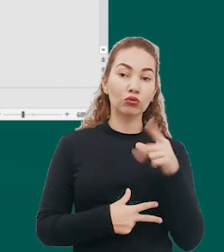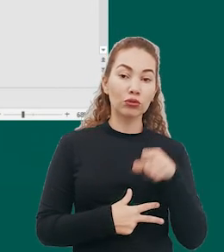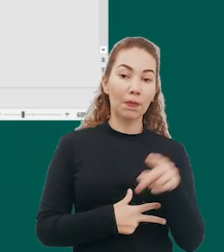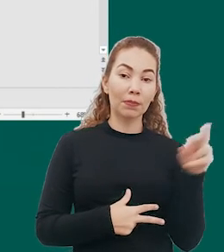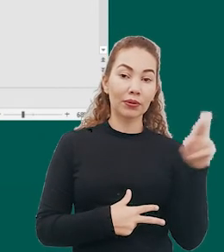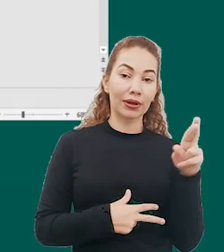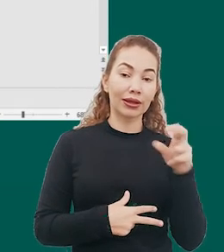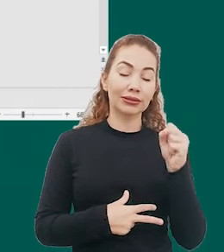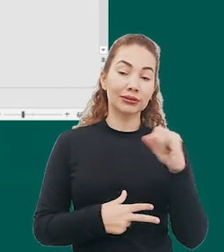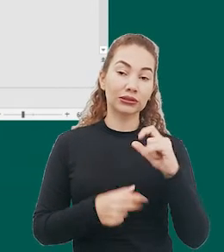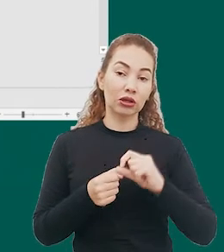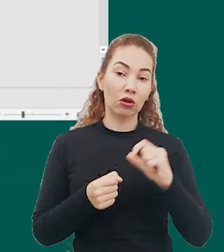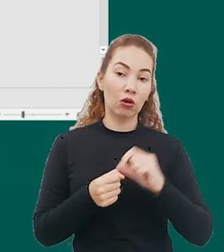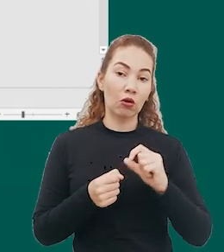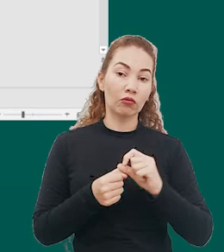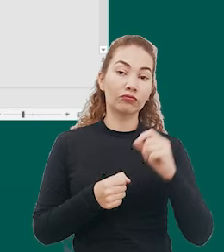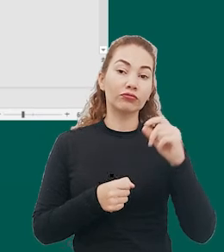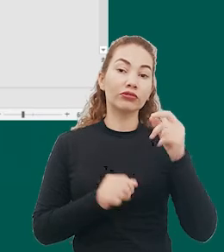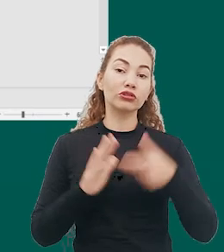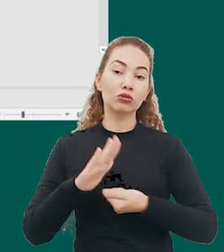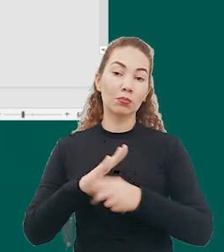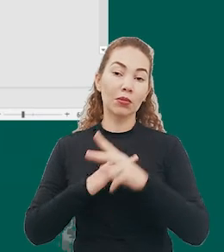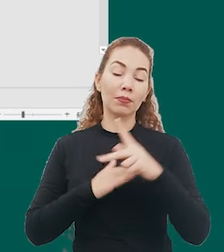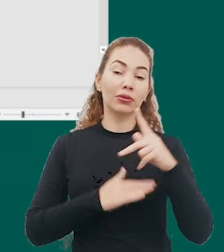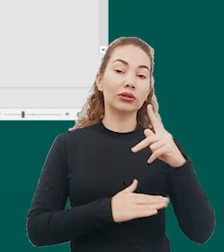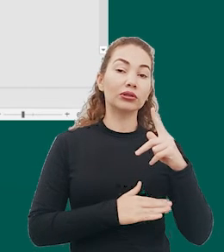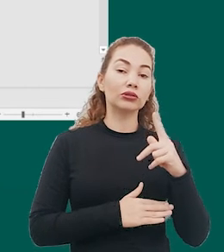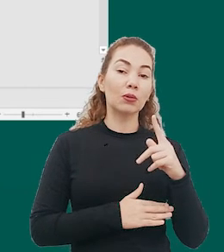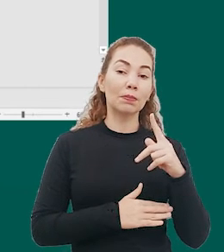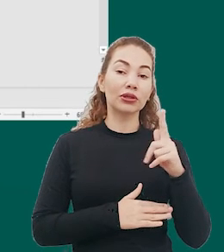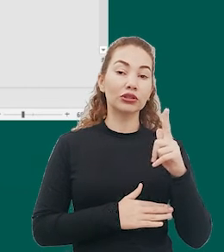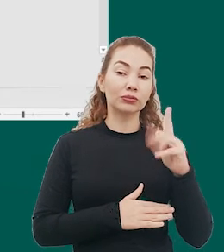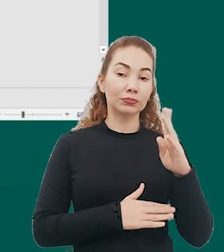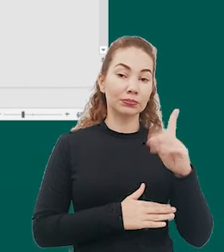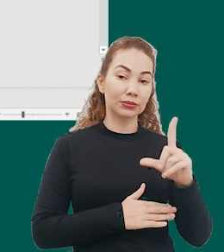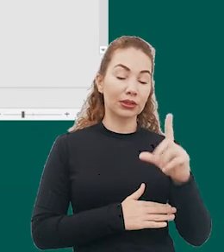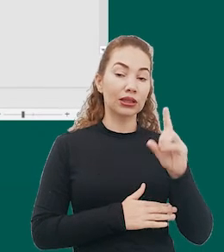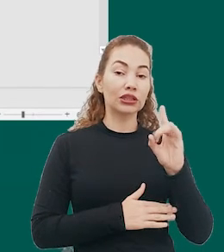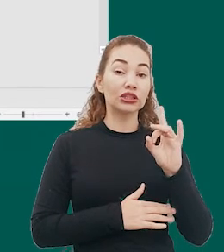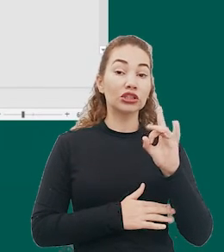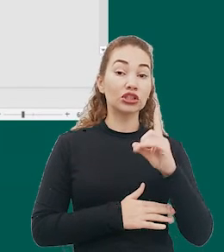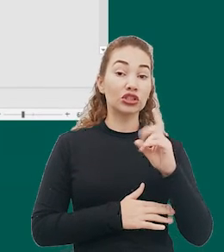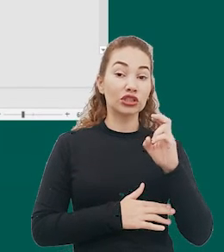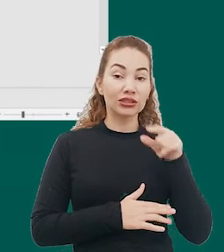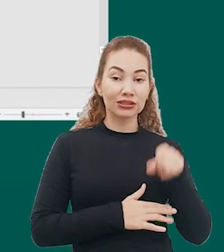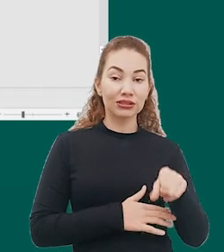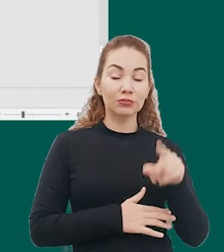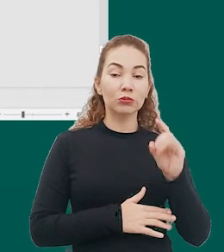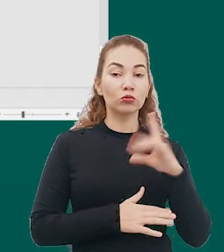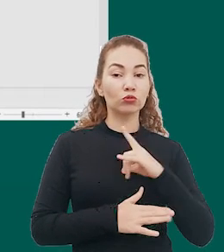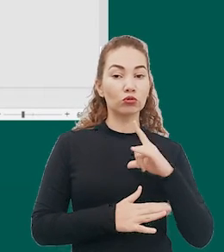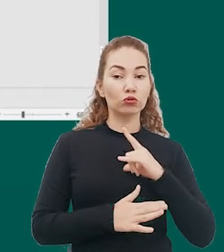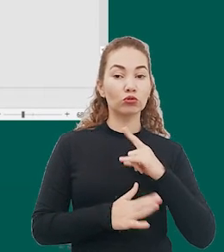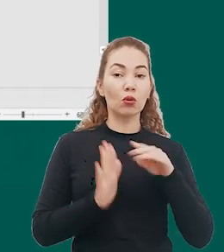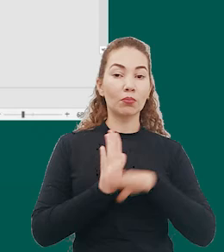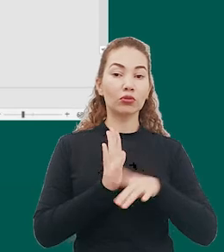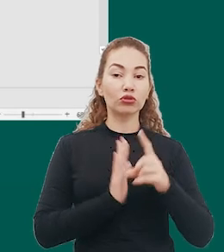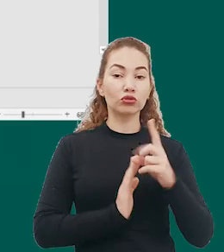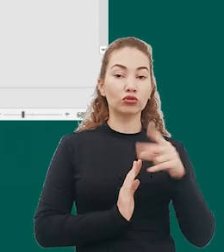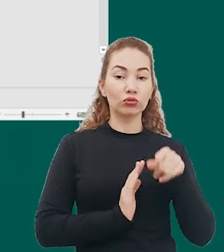uma aplicação em PGBL de 15.000, eu só posso deduzir o limite de